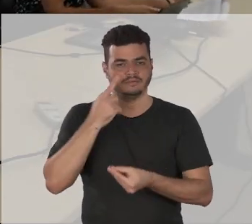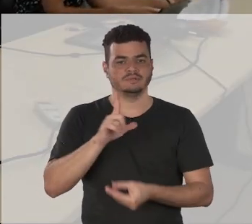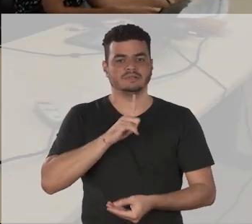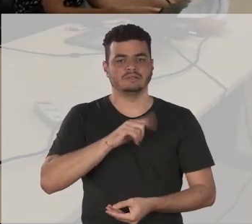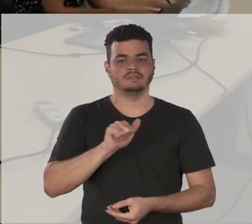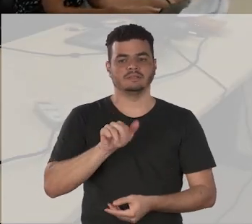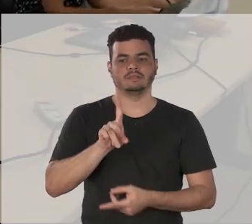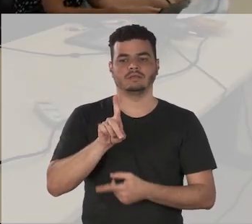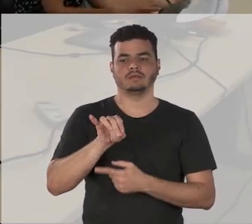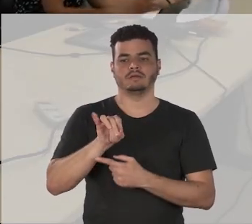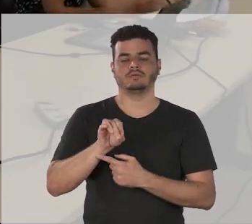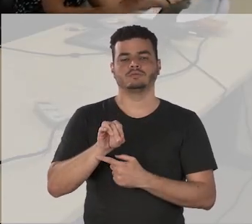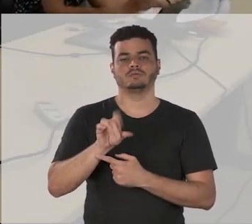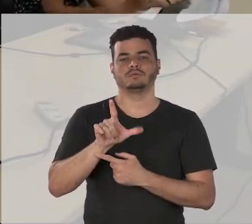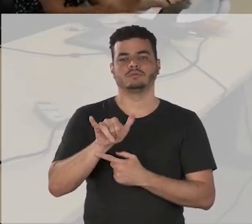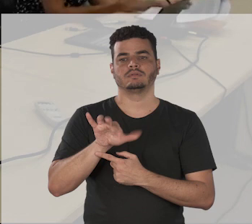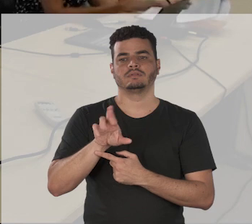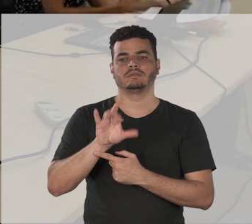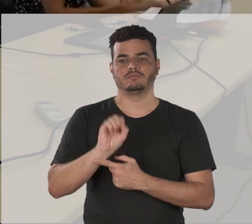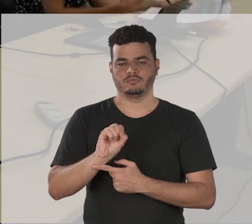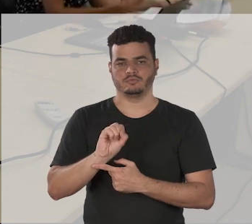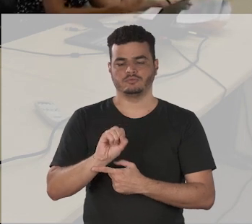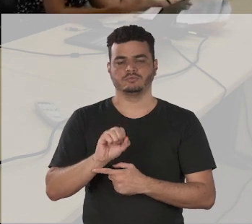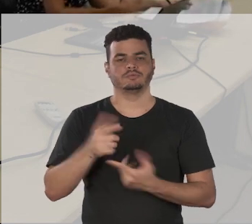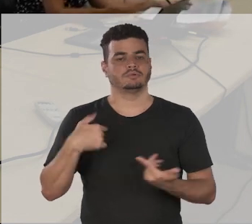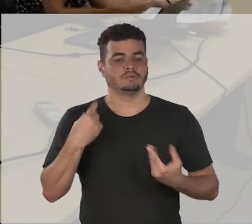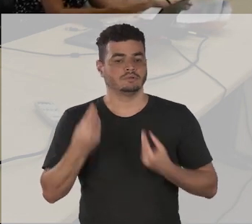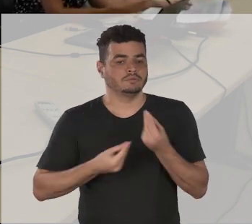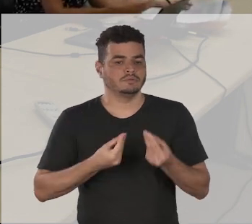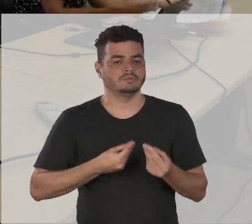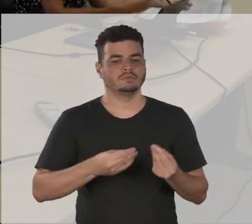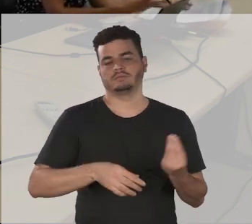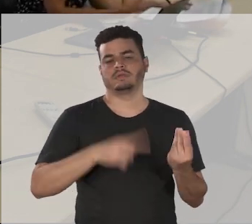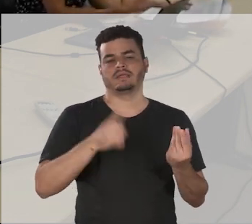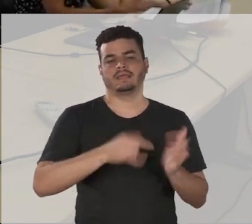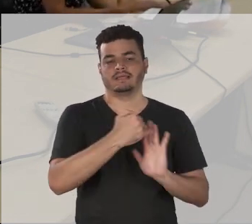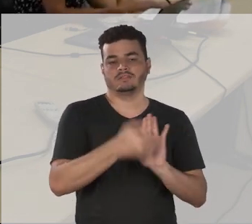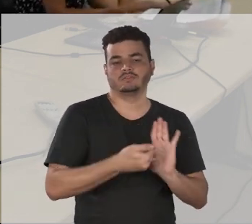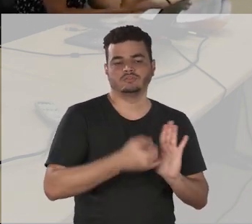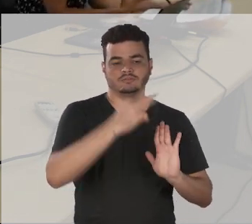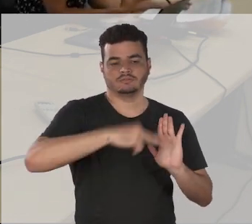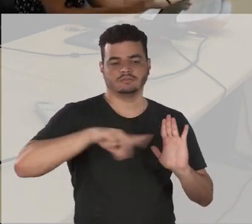audiolivros. Então, as formas de ler podemos